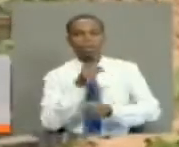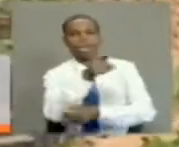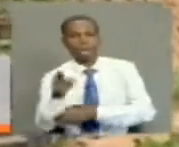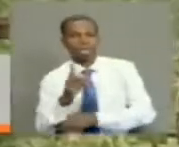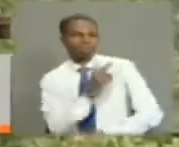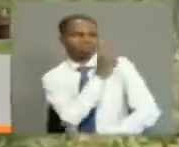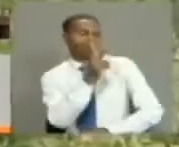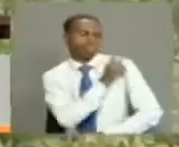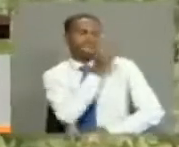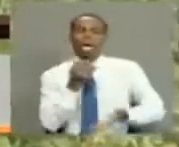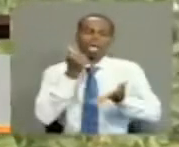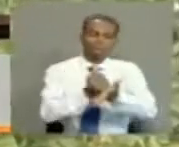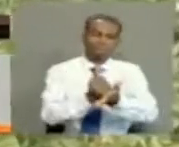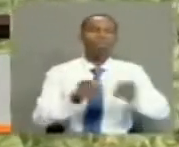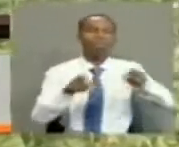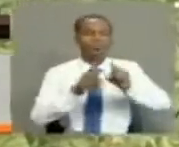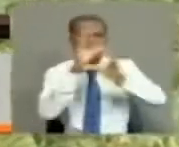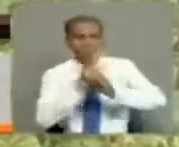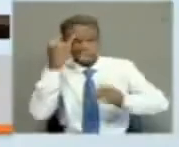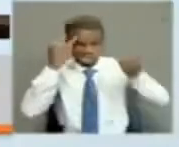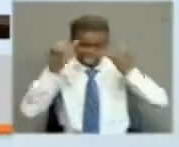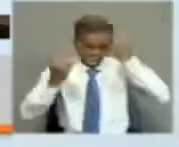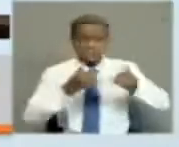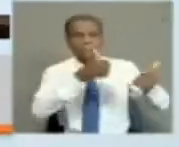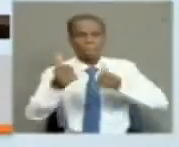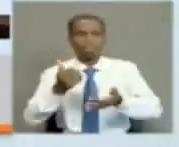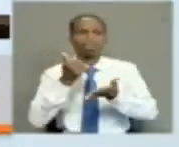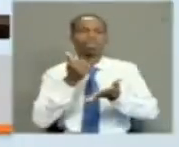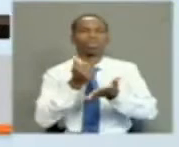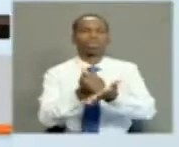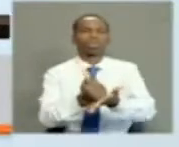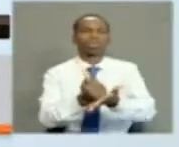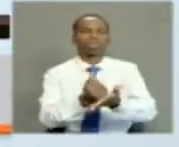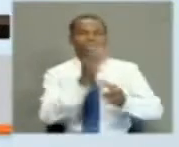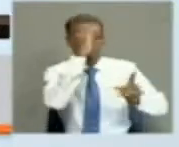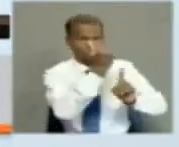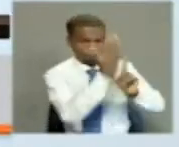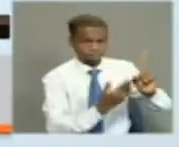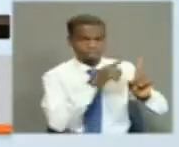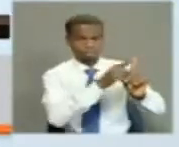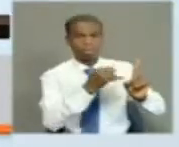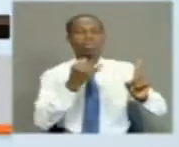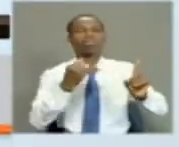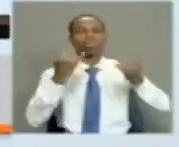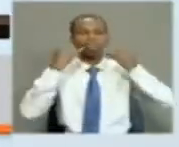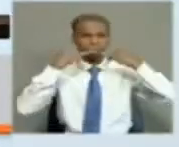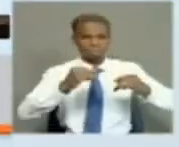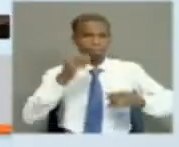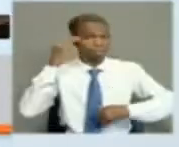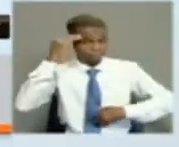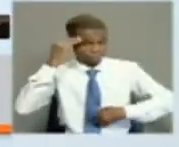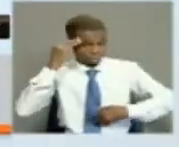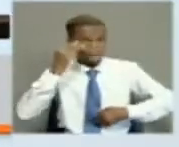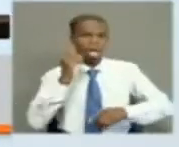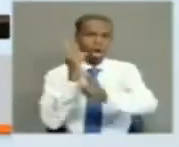universidades na busca de soluções sustentáveis. Encontrarmos pessoas que pensam também fora